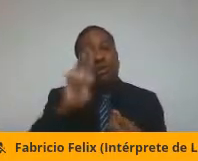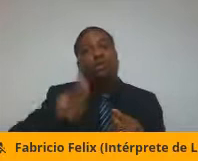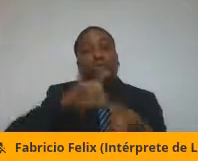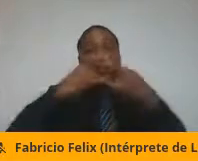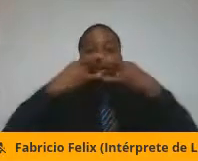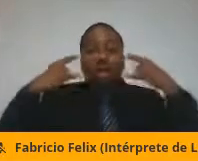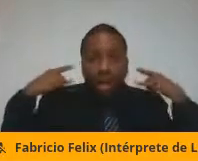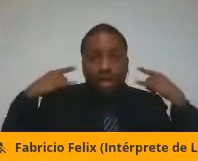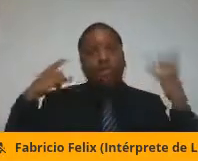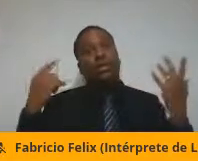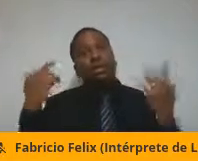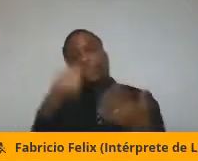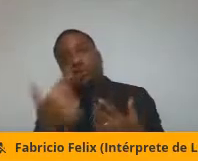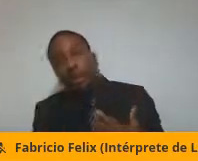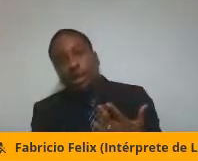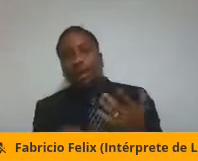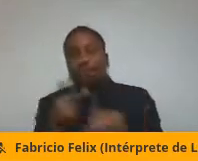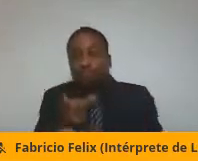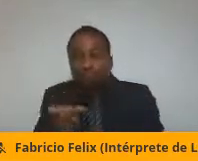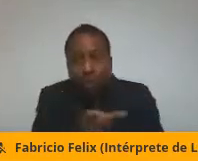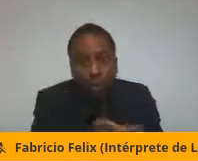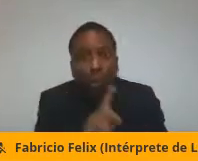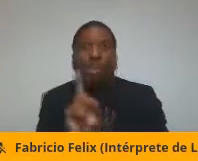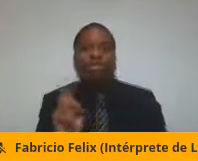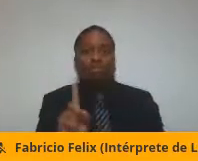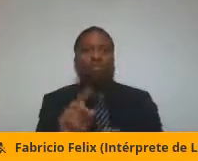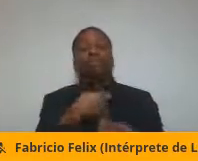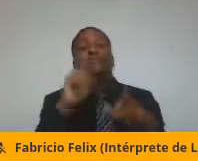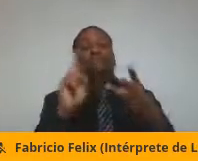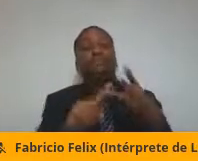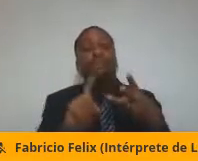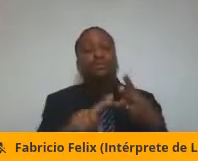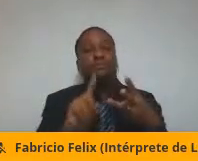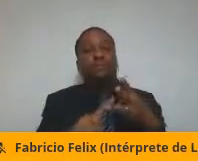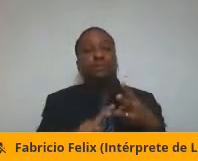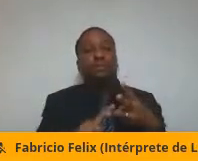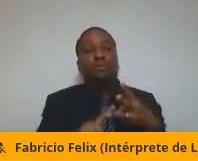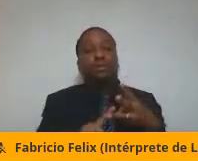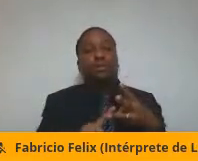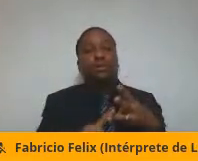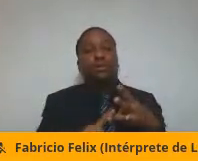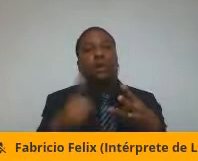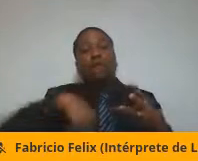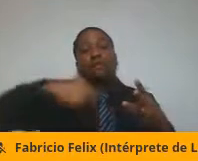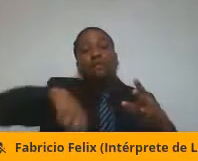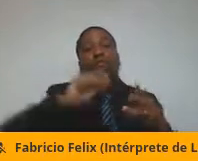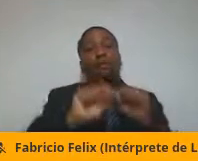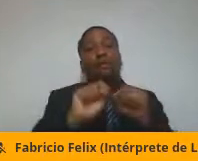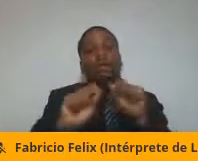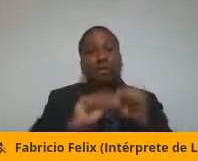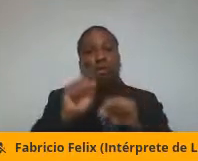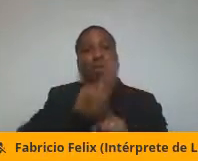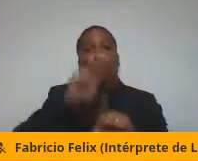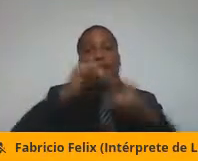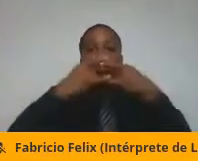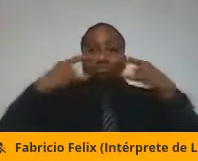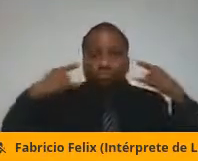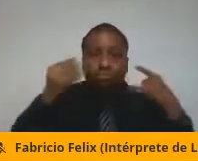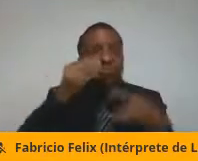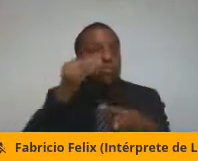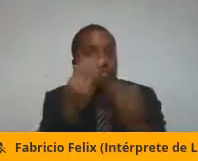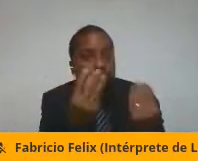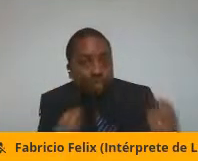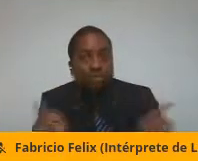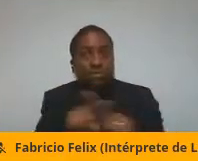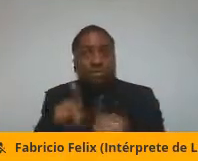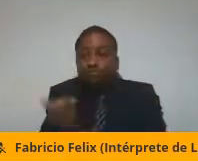se não está, se a gente está rastreando casos ou não, né? E o melhor que a gente pode fazer é usar máscaras, testar bastante e rastrear